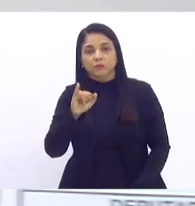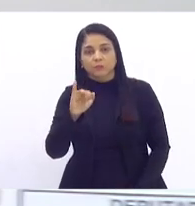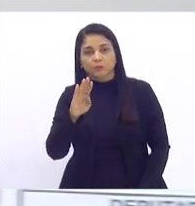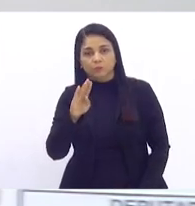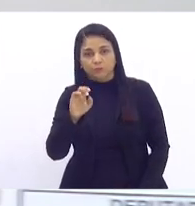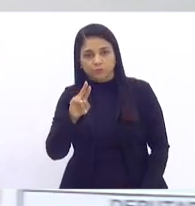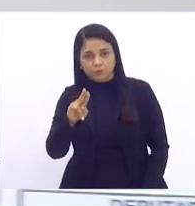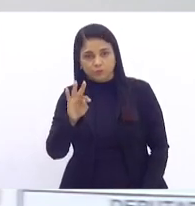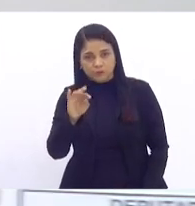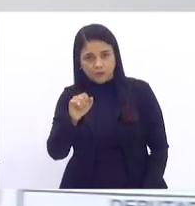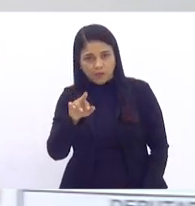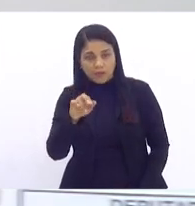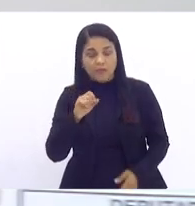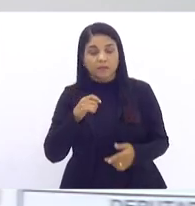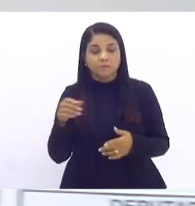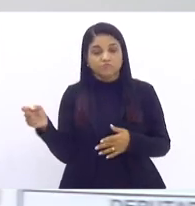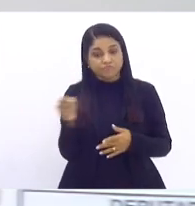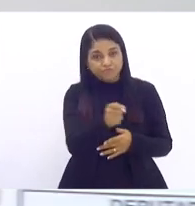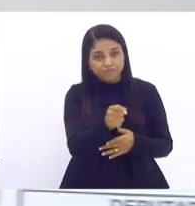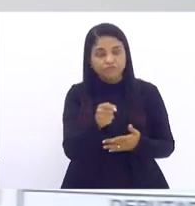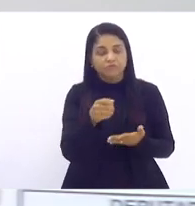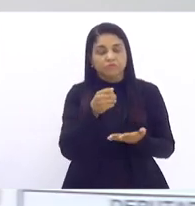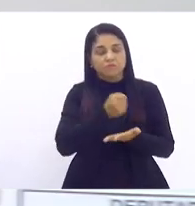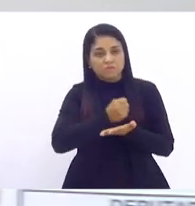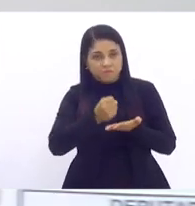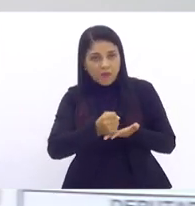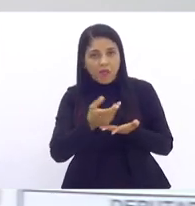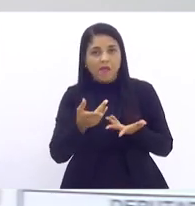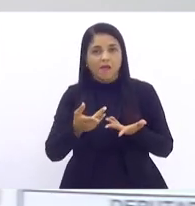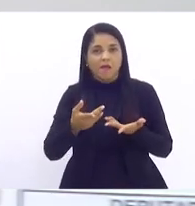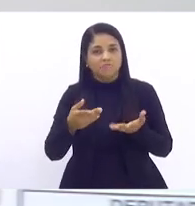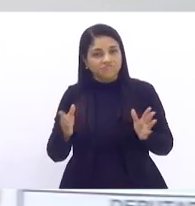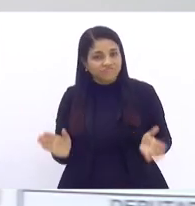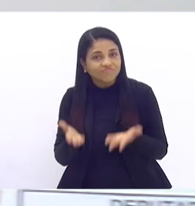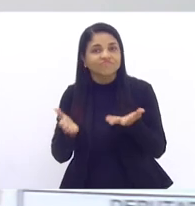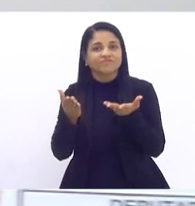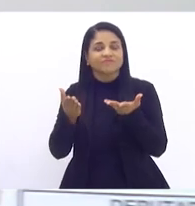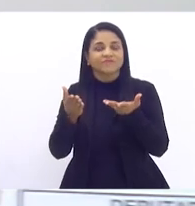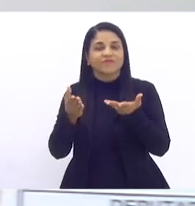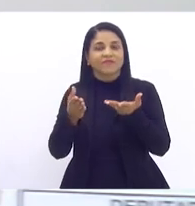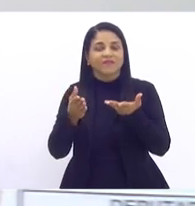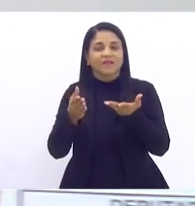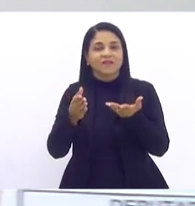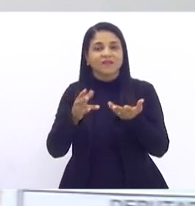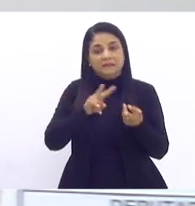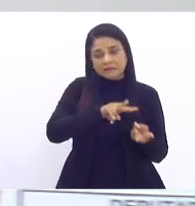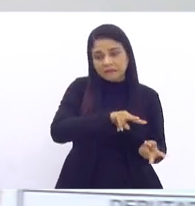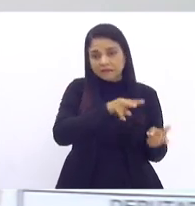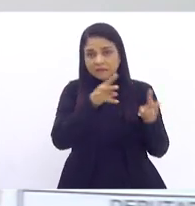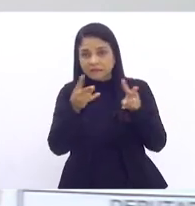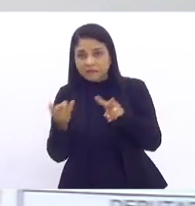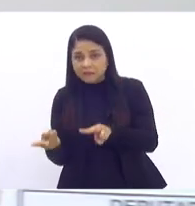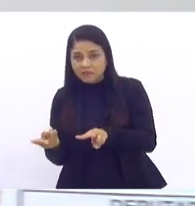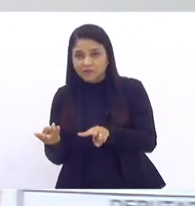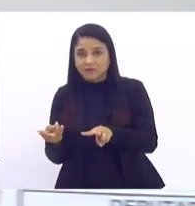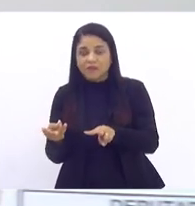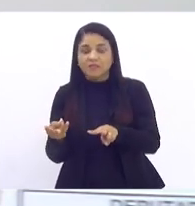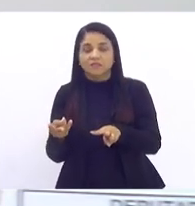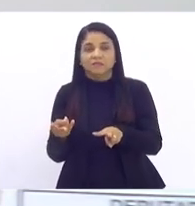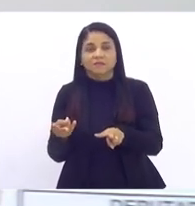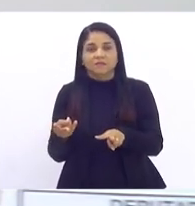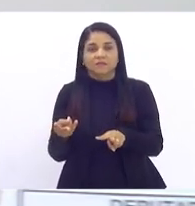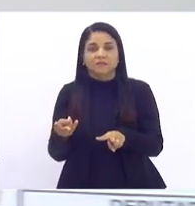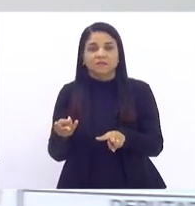empreende quem emprega quem investe e transferir essa carga não é com idade maior